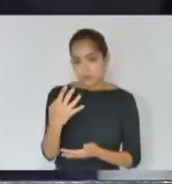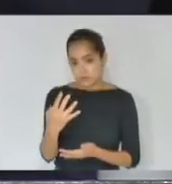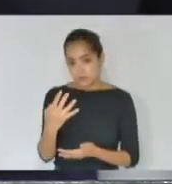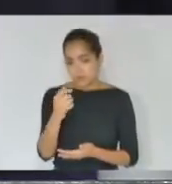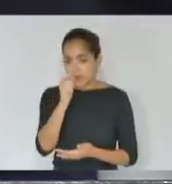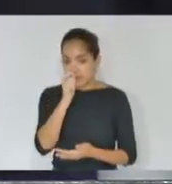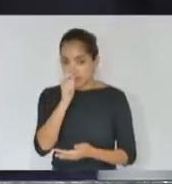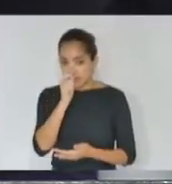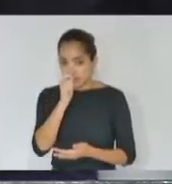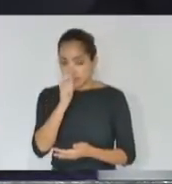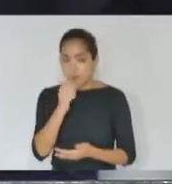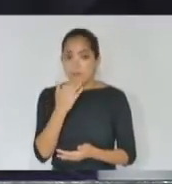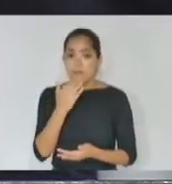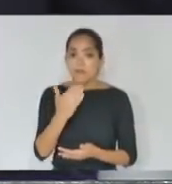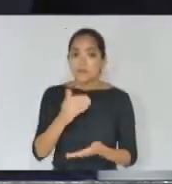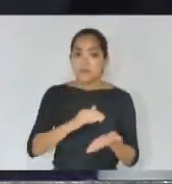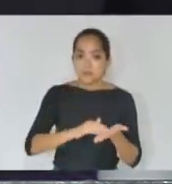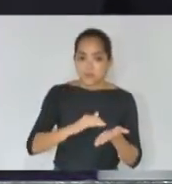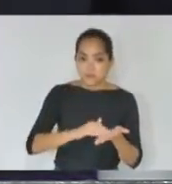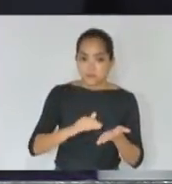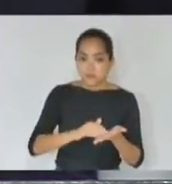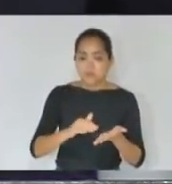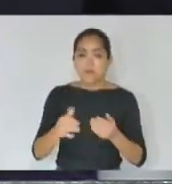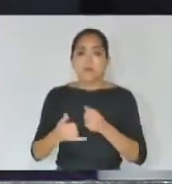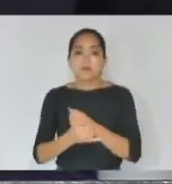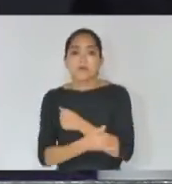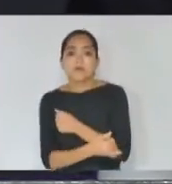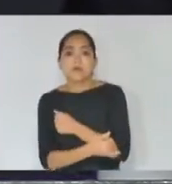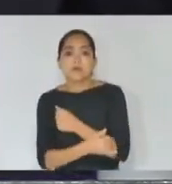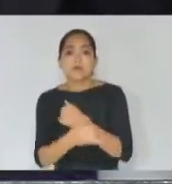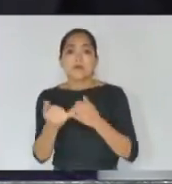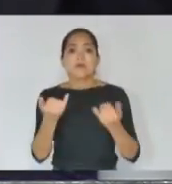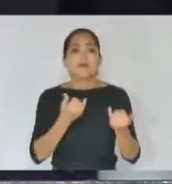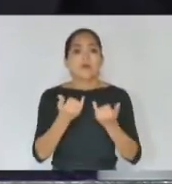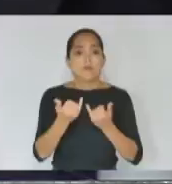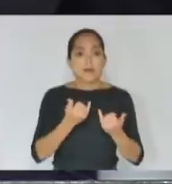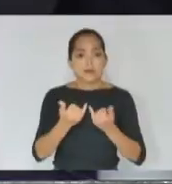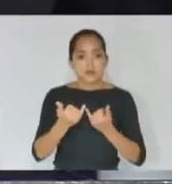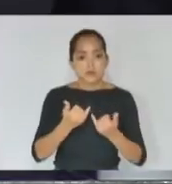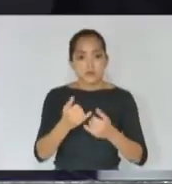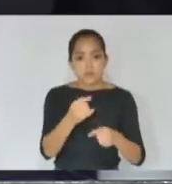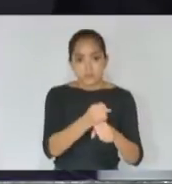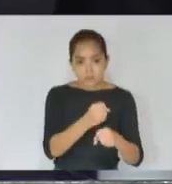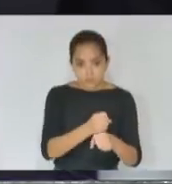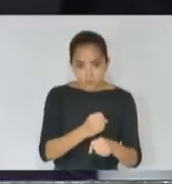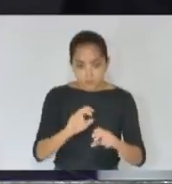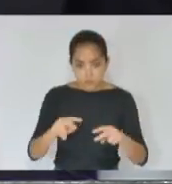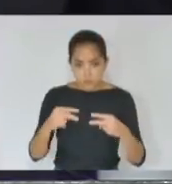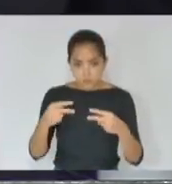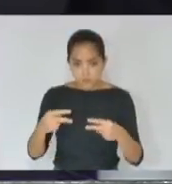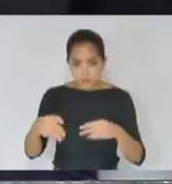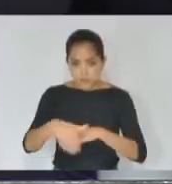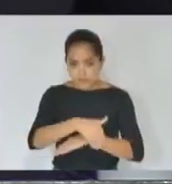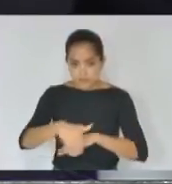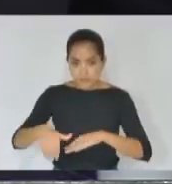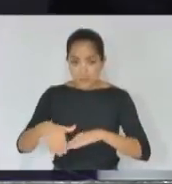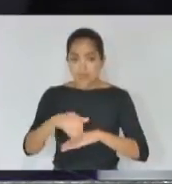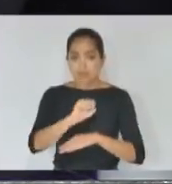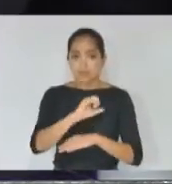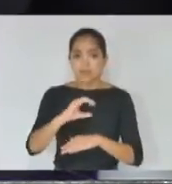Amin, solicita ao secretário da Infraestrutura informações acerca do andamento das obras de duplicação da